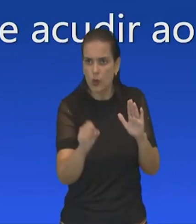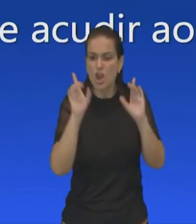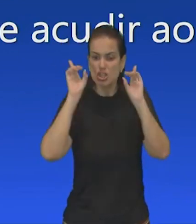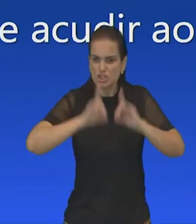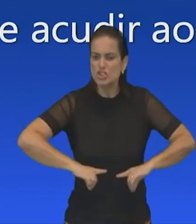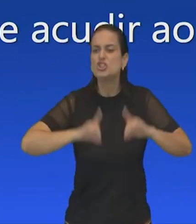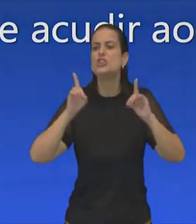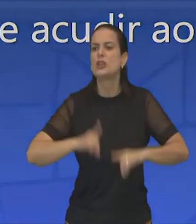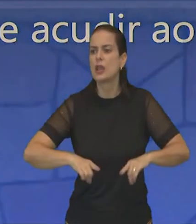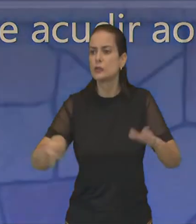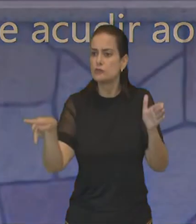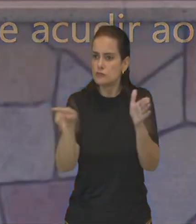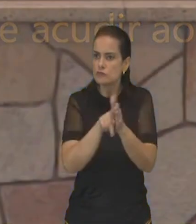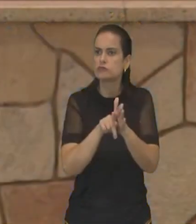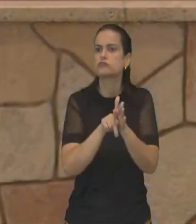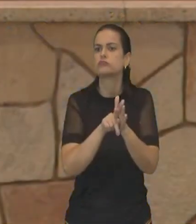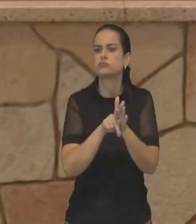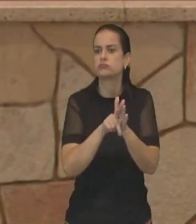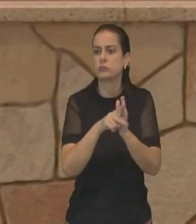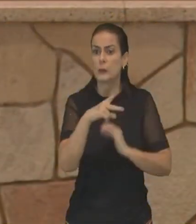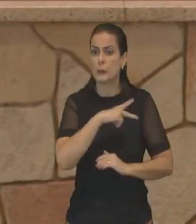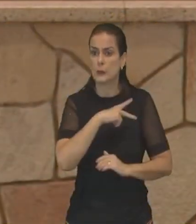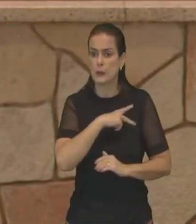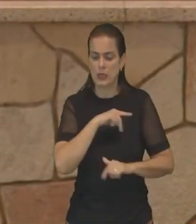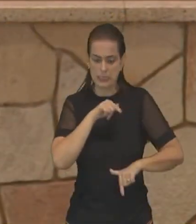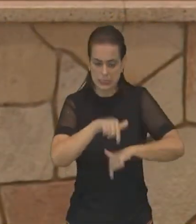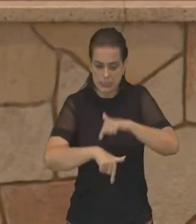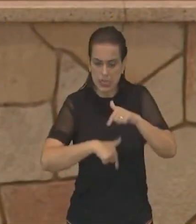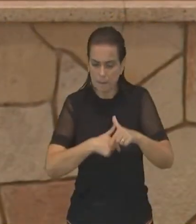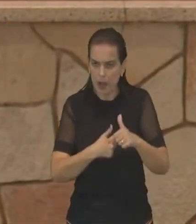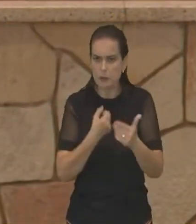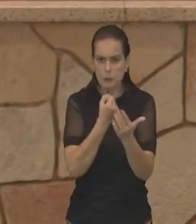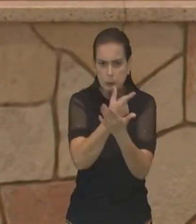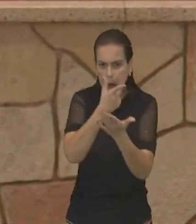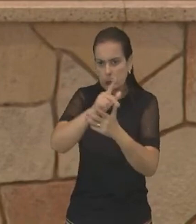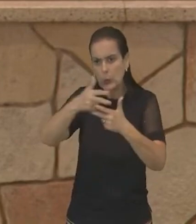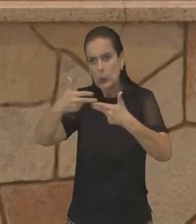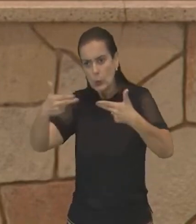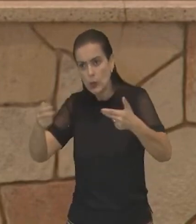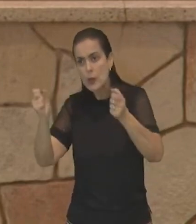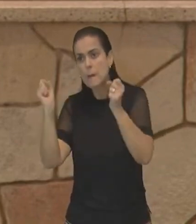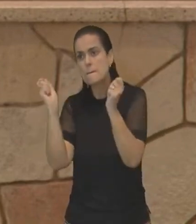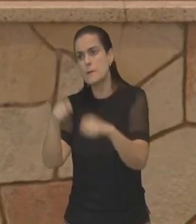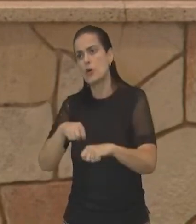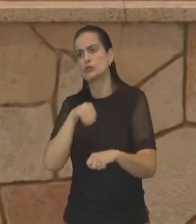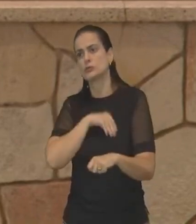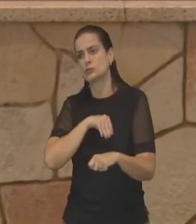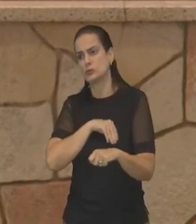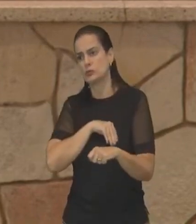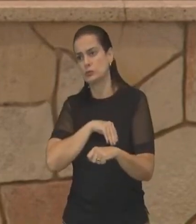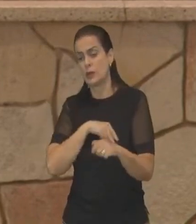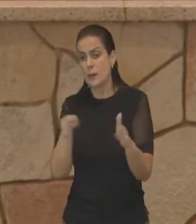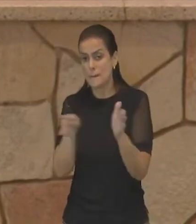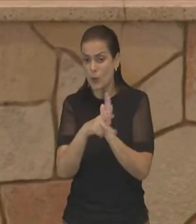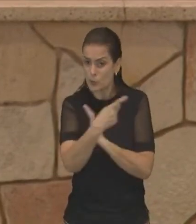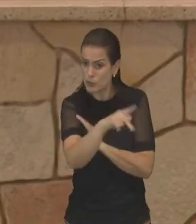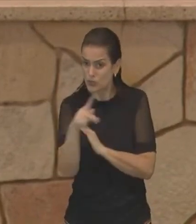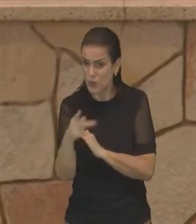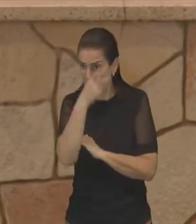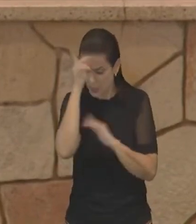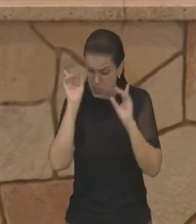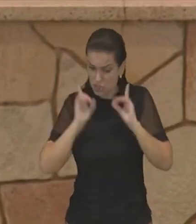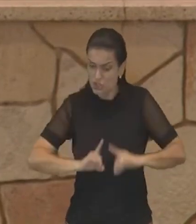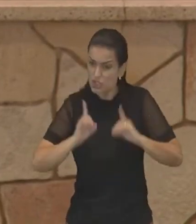à propriedade privada. Você trabalha para conquistar aquilo que você pode para ser seu. Uma pessoa tem o direito